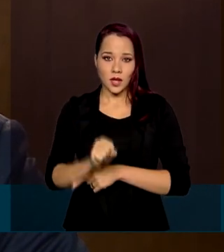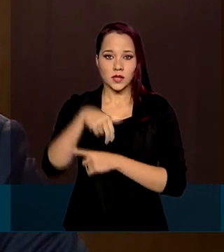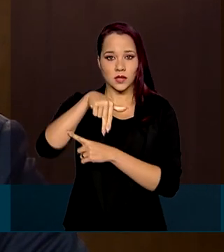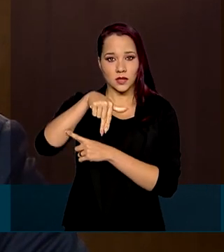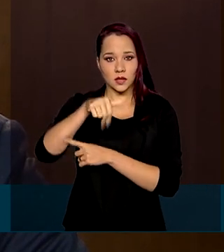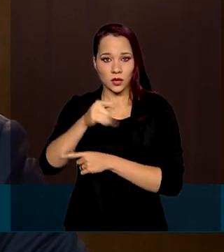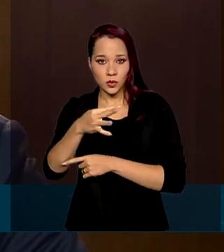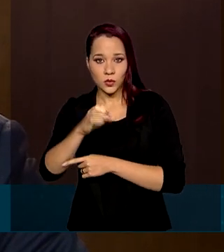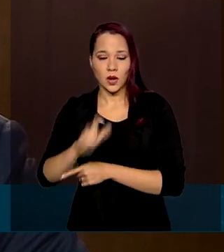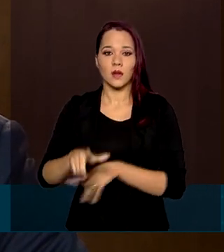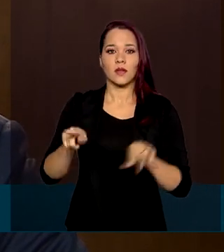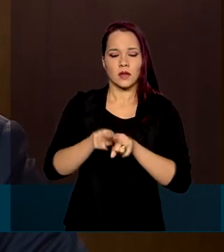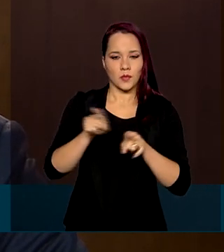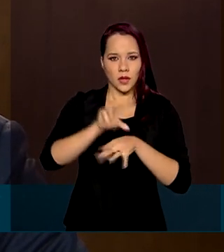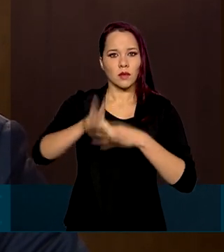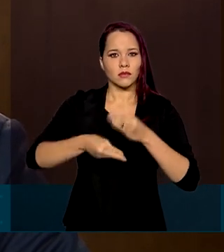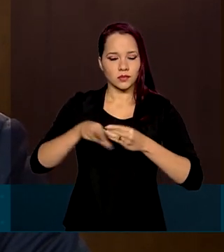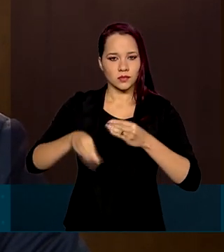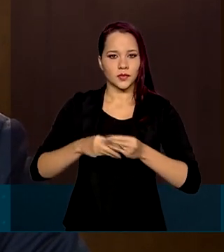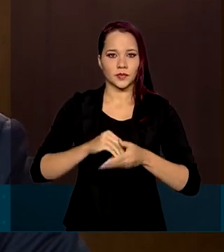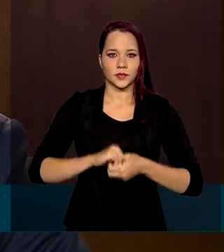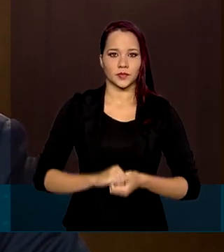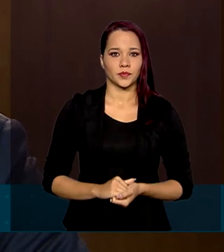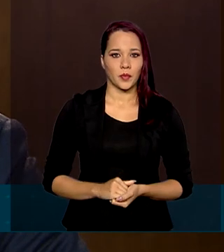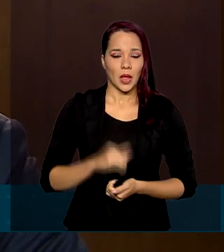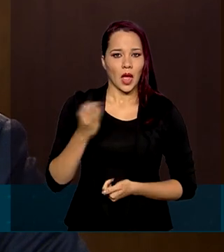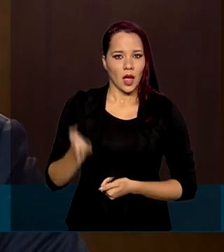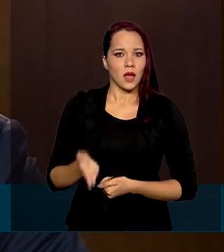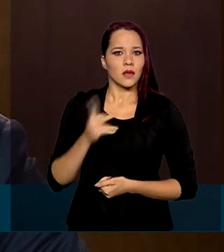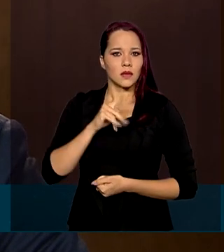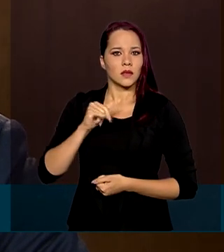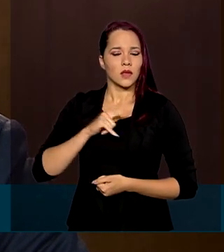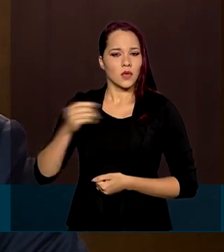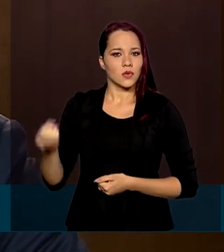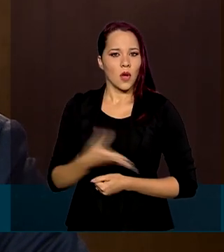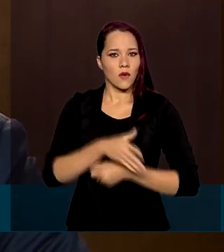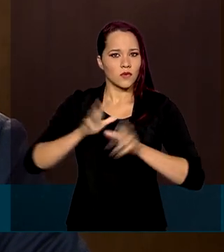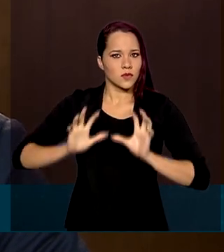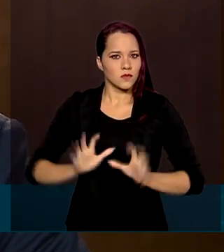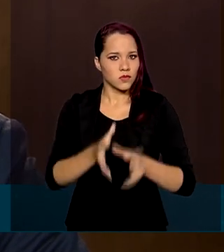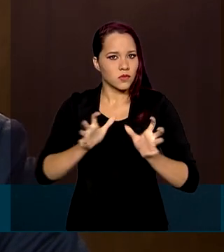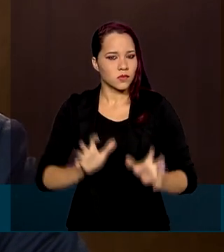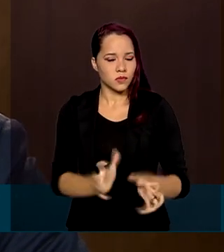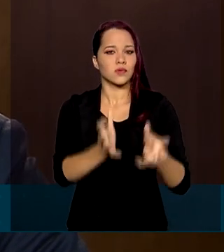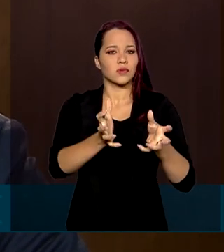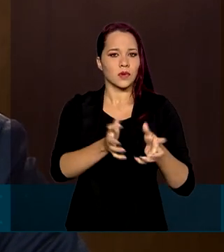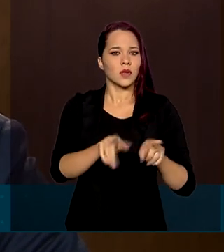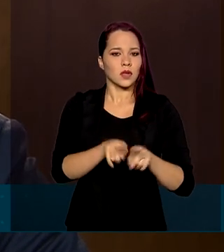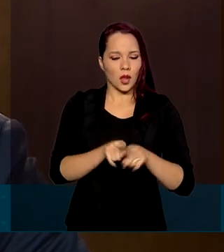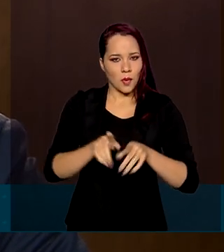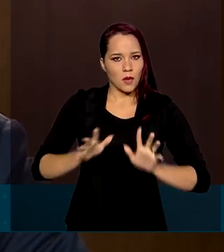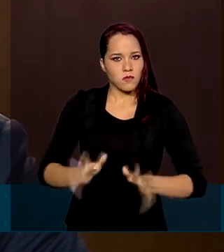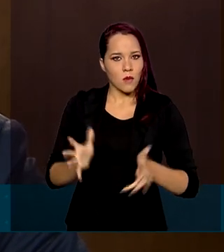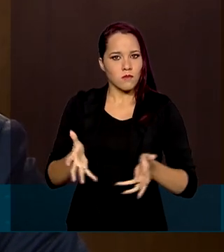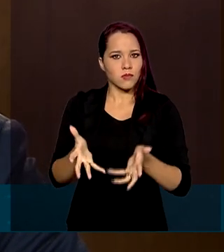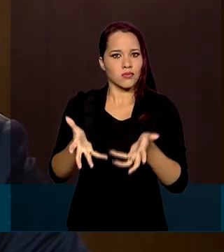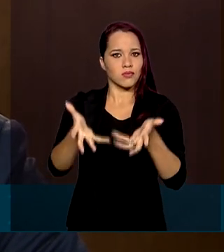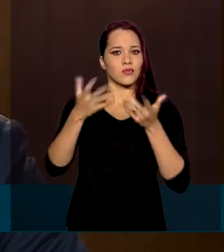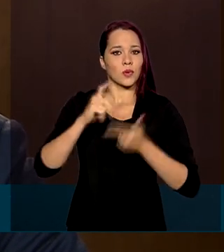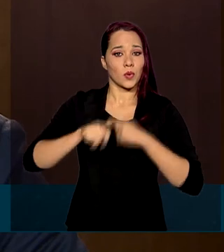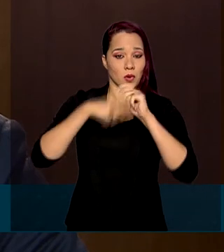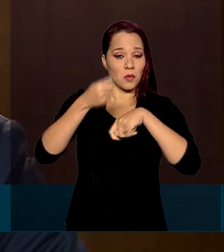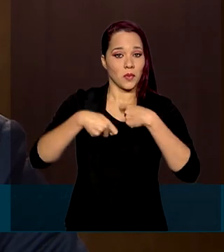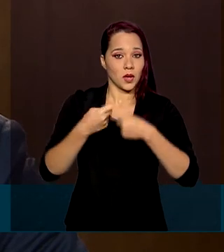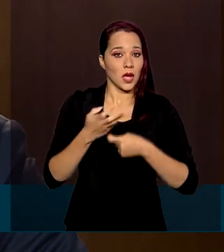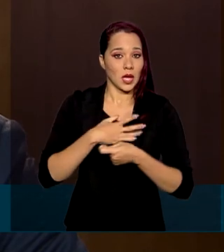também estão sendo implementados. Eles atrairão novos investimentos, estimularão a economia e gerarão